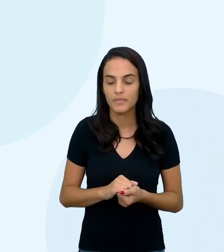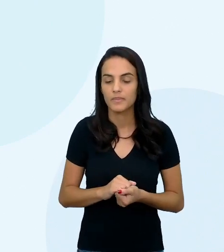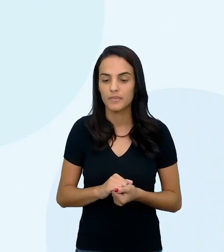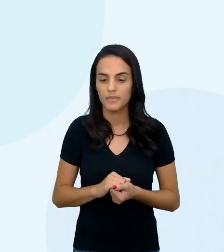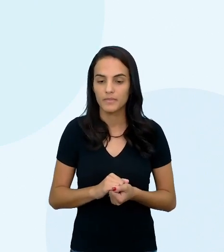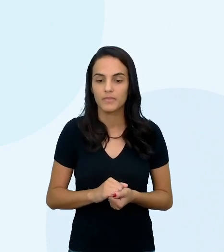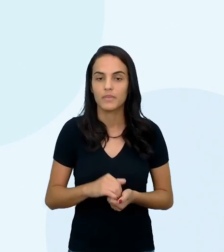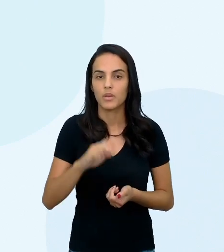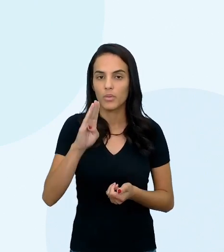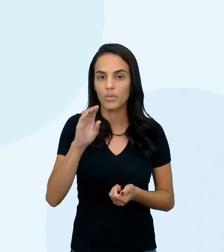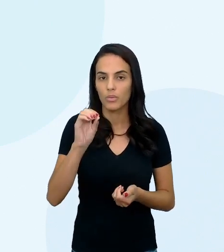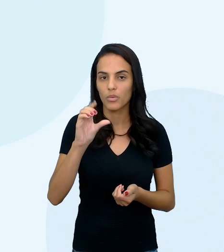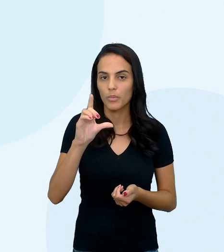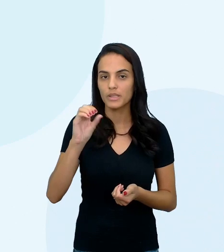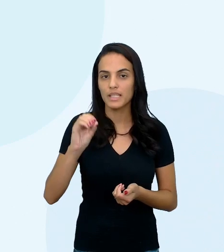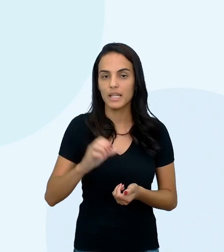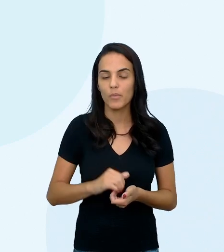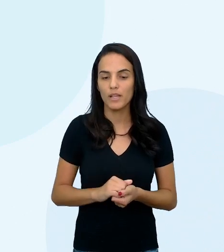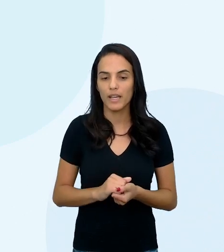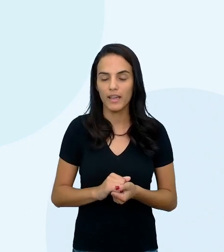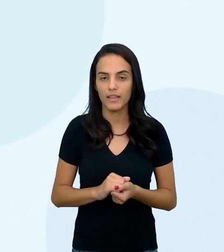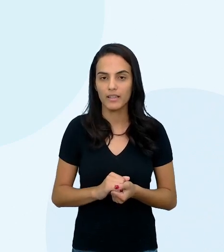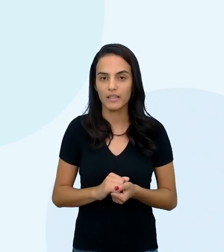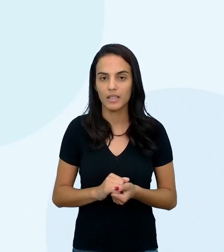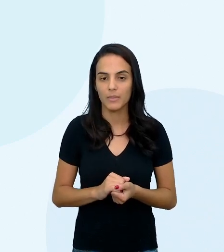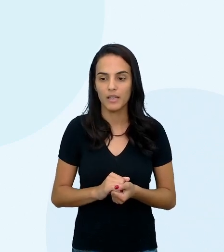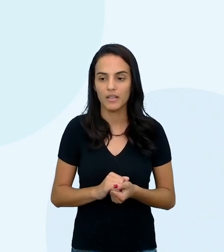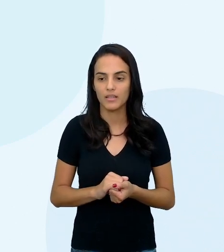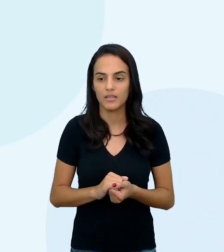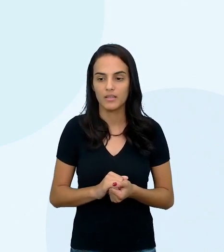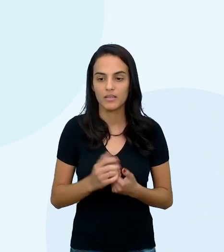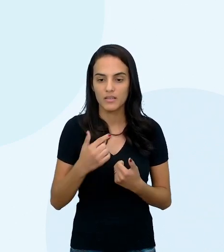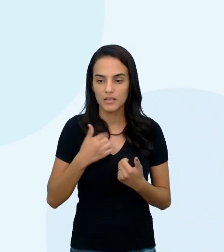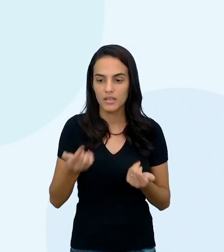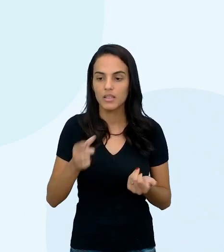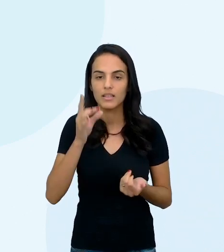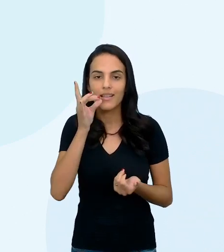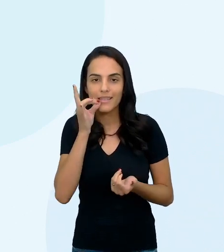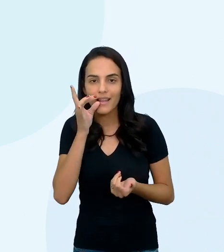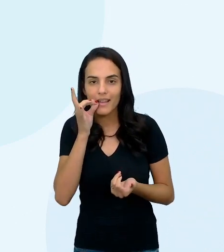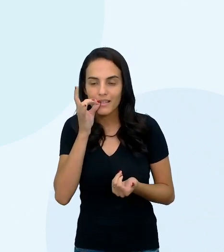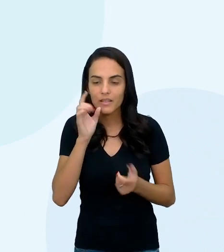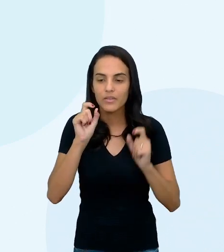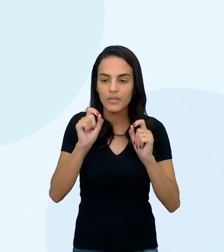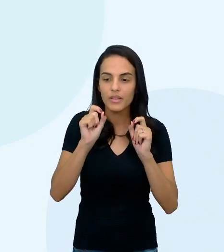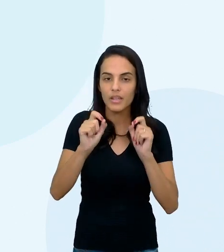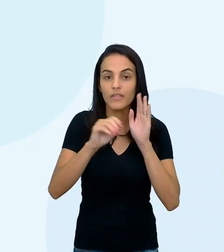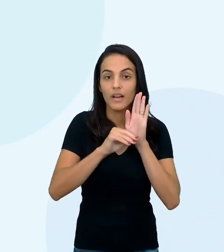empurrar o bolo alimentar que já foi umedecido e misturado então com a saliva, ela